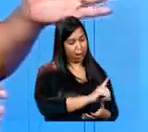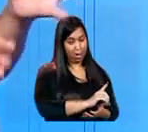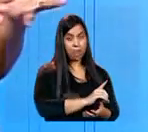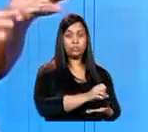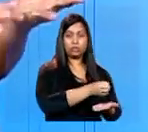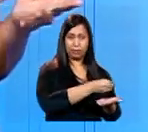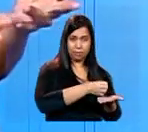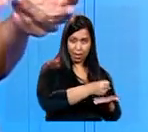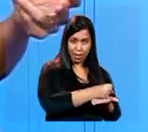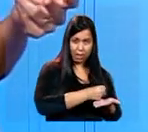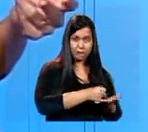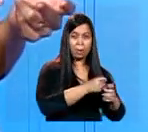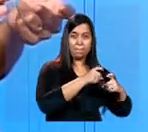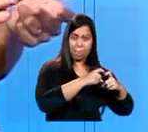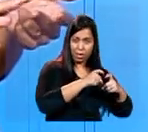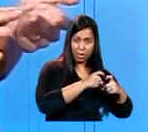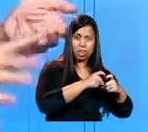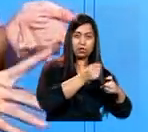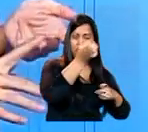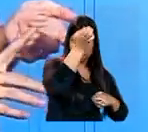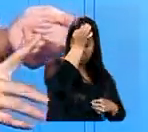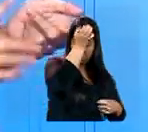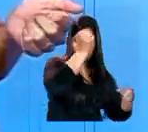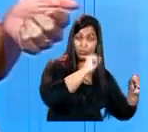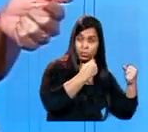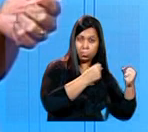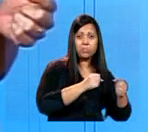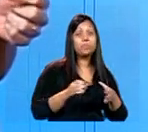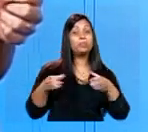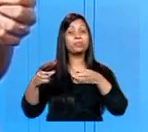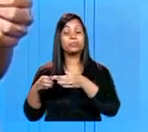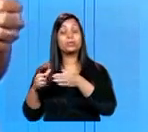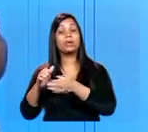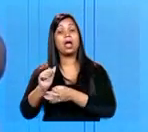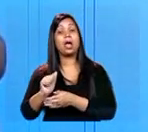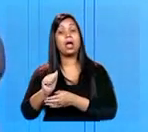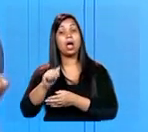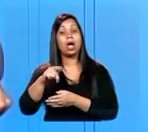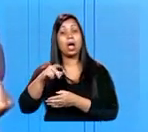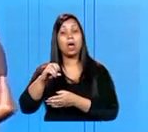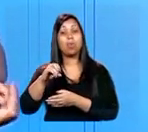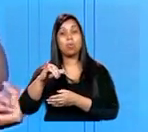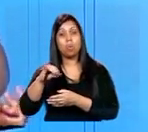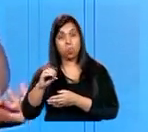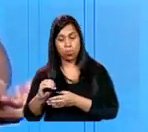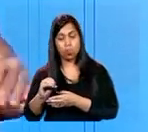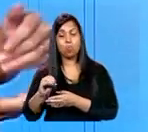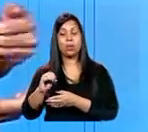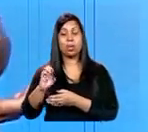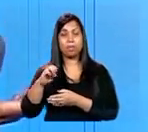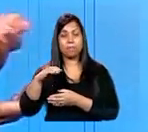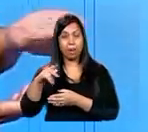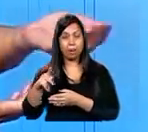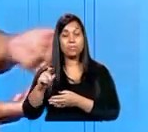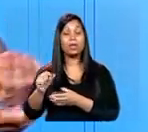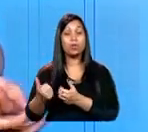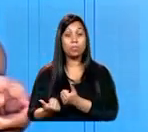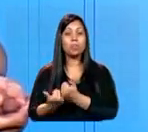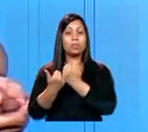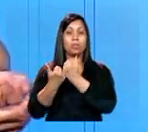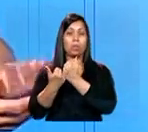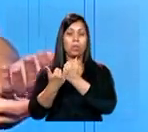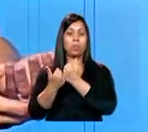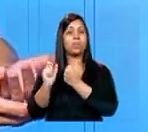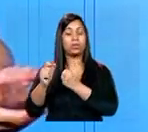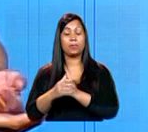equipe básica, médico, enfermagem e fisioterapia. E a apoio, que é a EMAP, são os profissionais